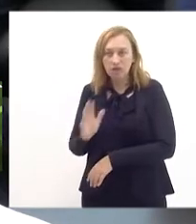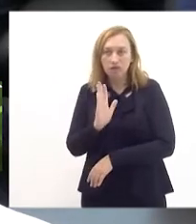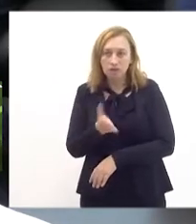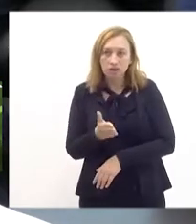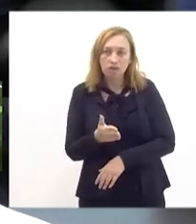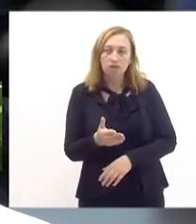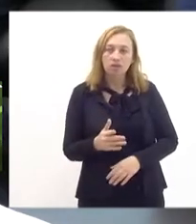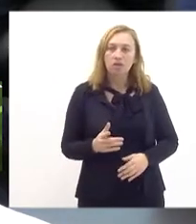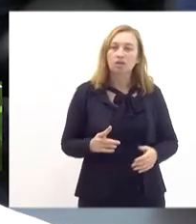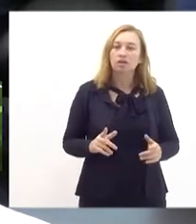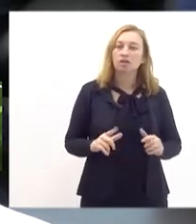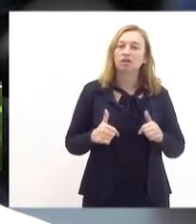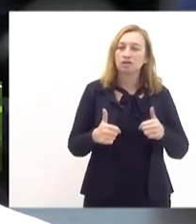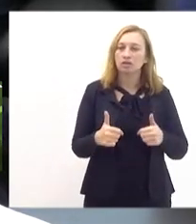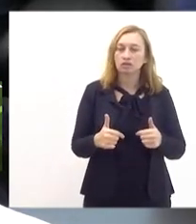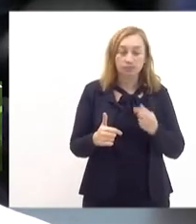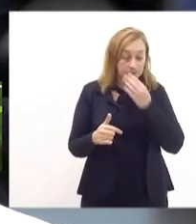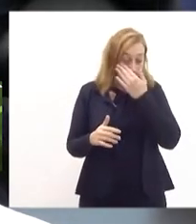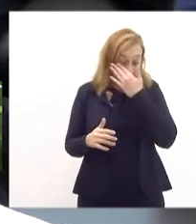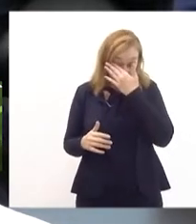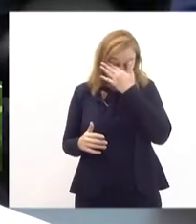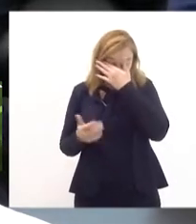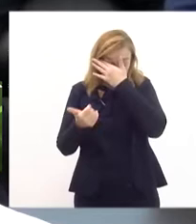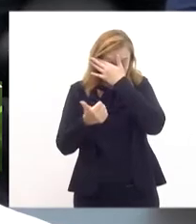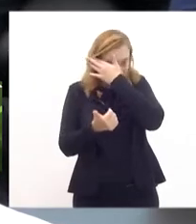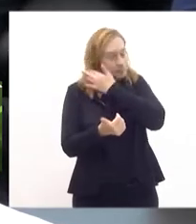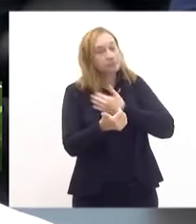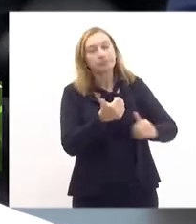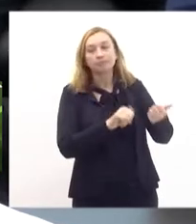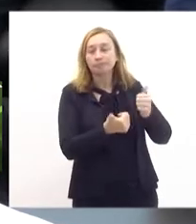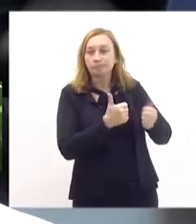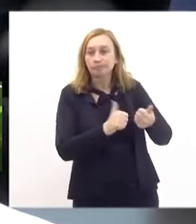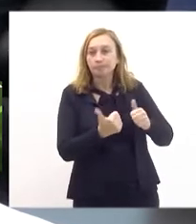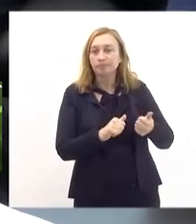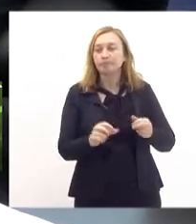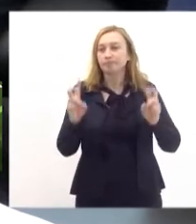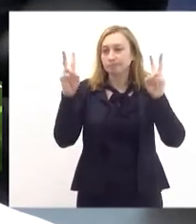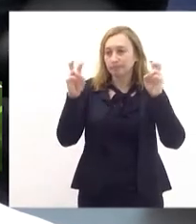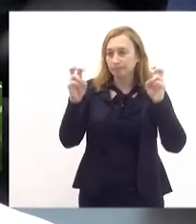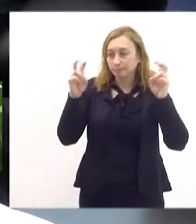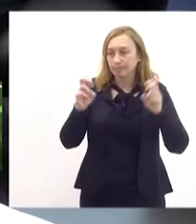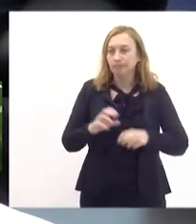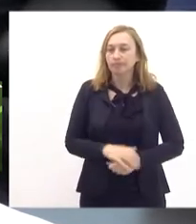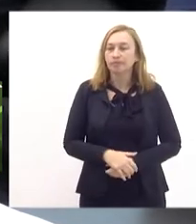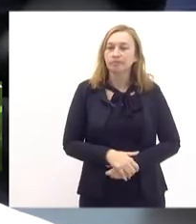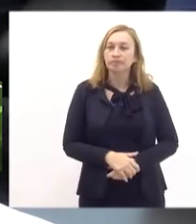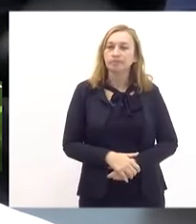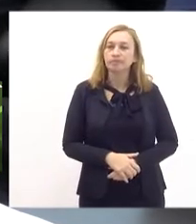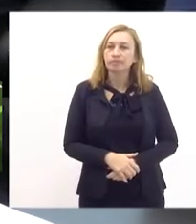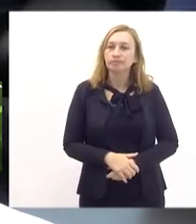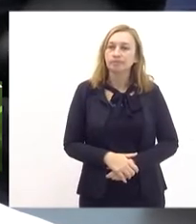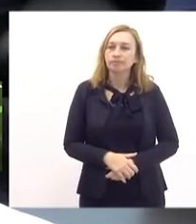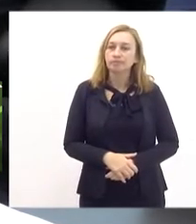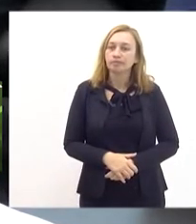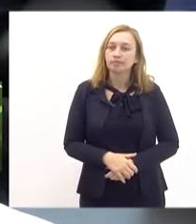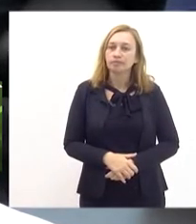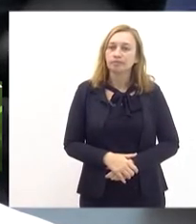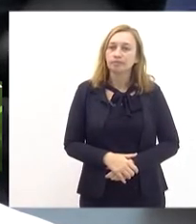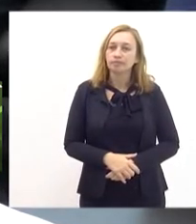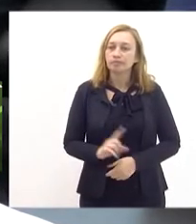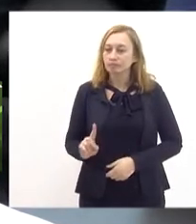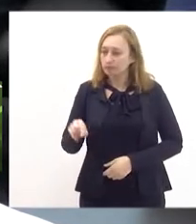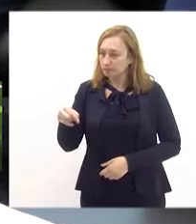vigor, cabe a ela a avaliação dessas questões. E no que toca